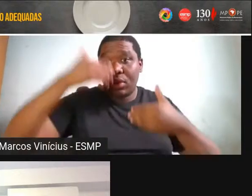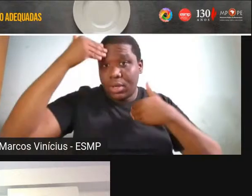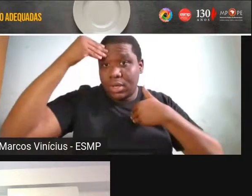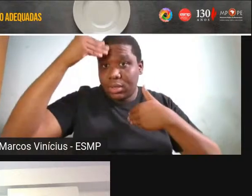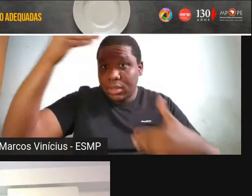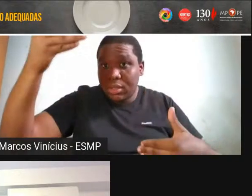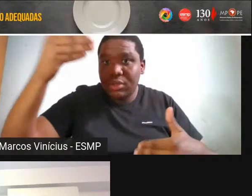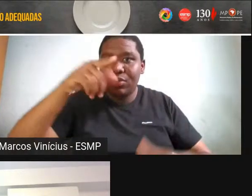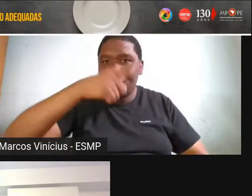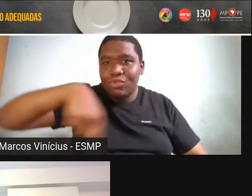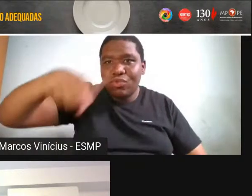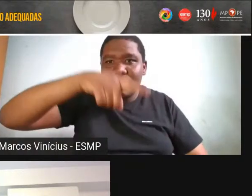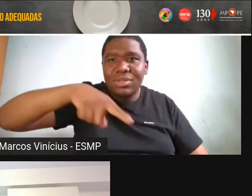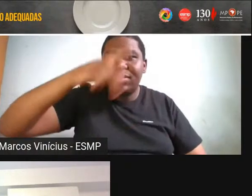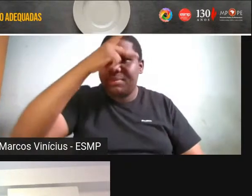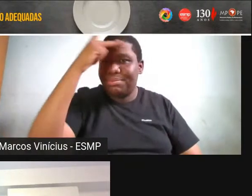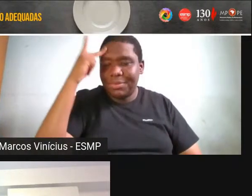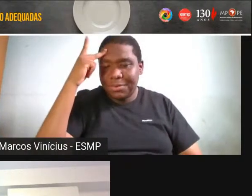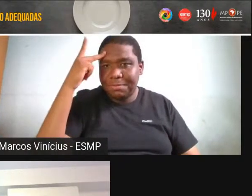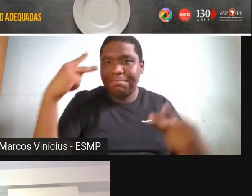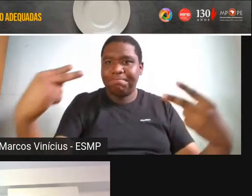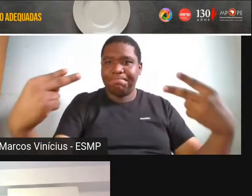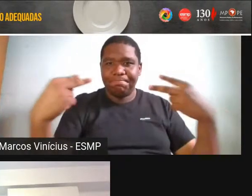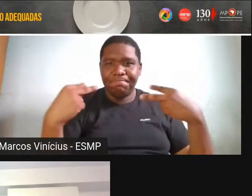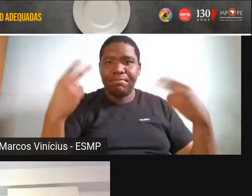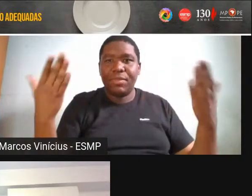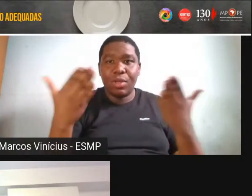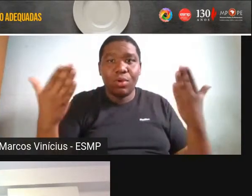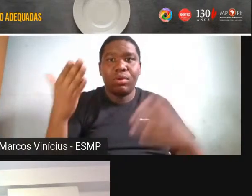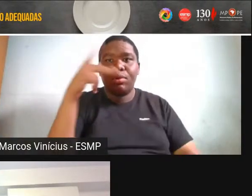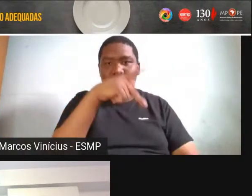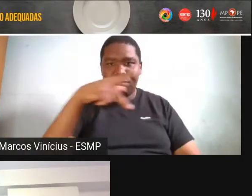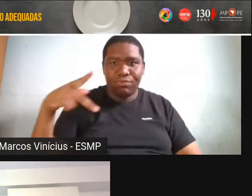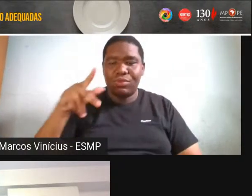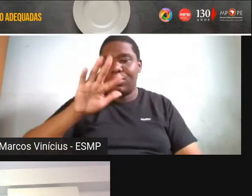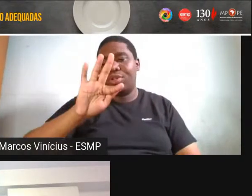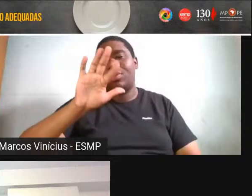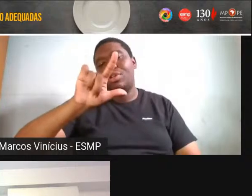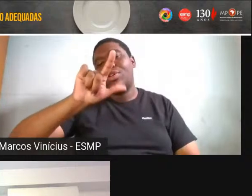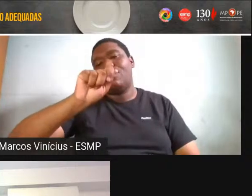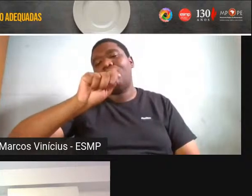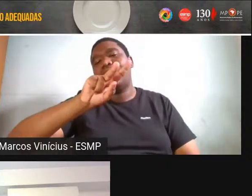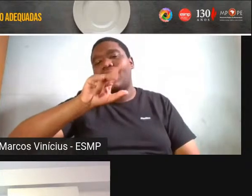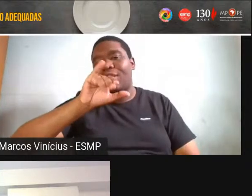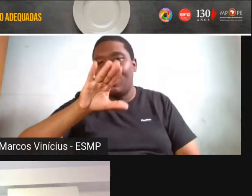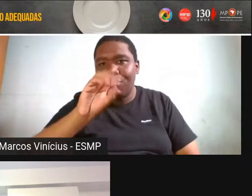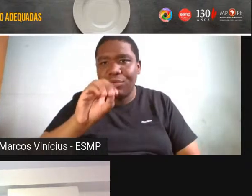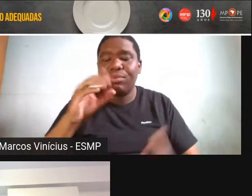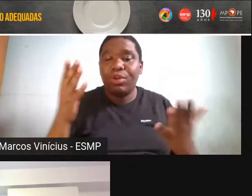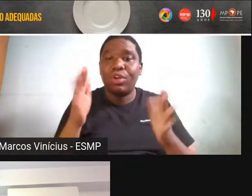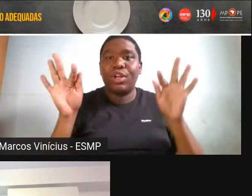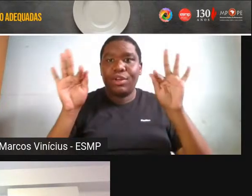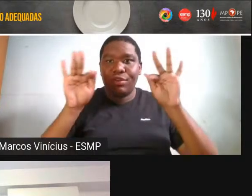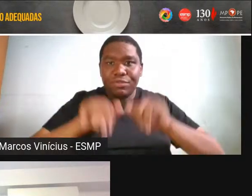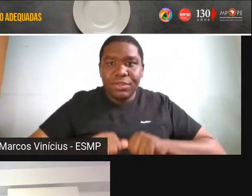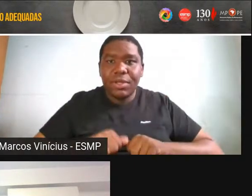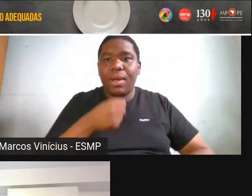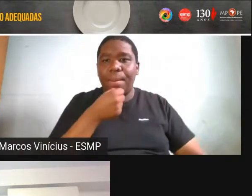nos assistem e passo a palavra agora ao professor Flávio Valente para suas saudações finais também.